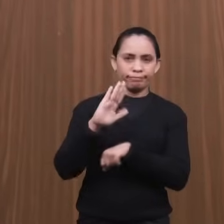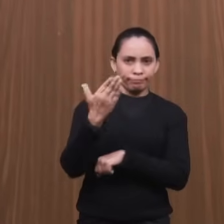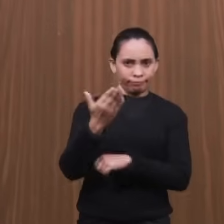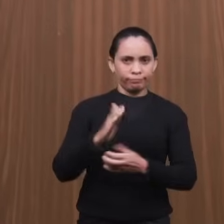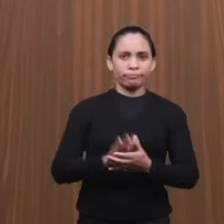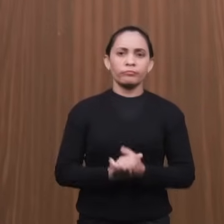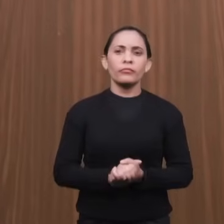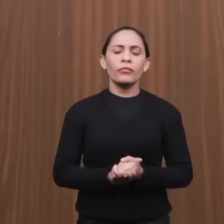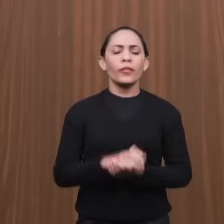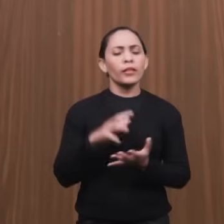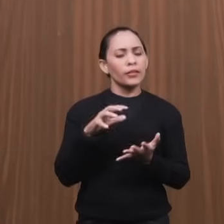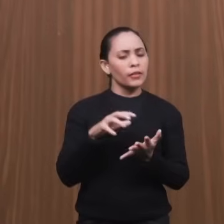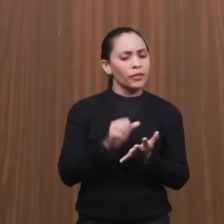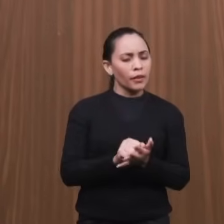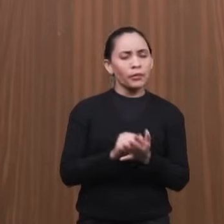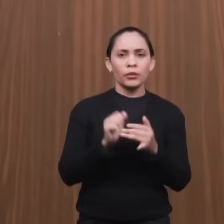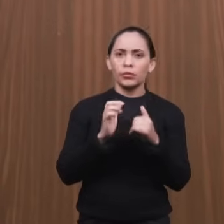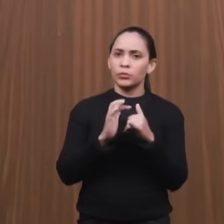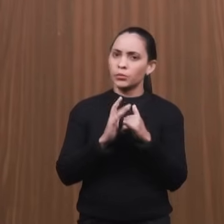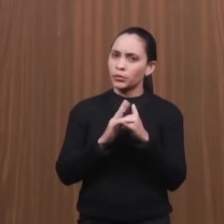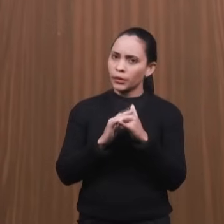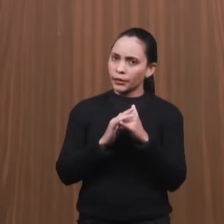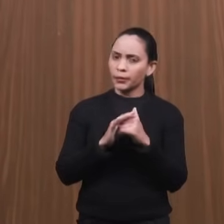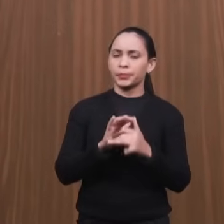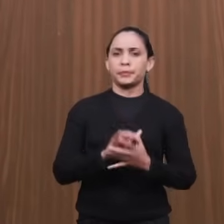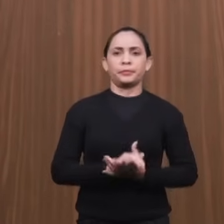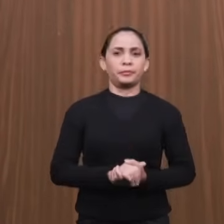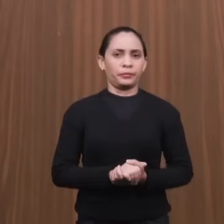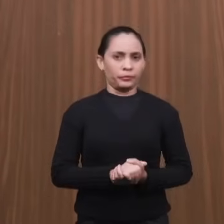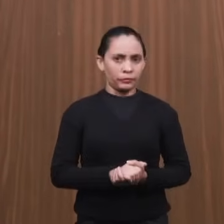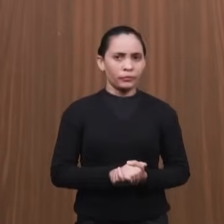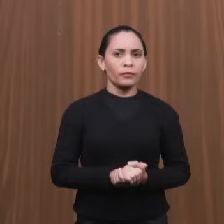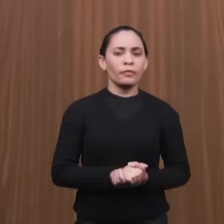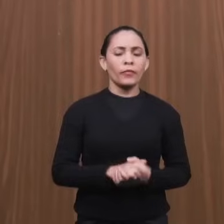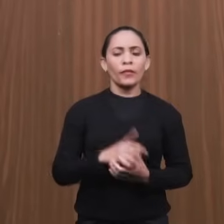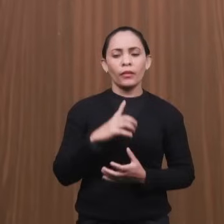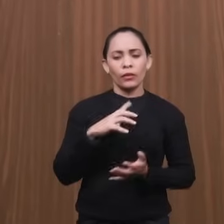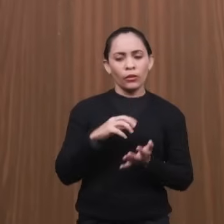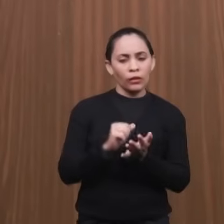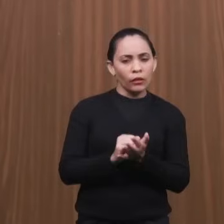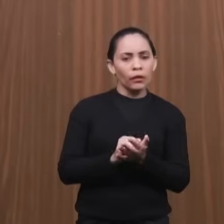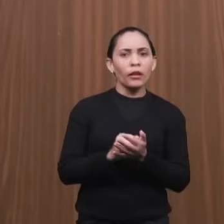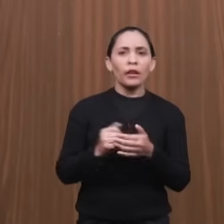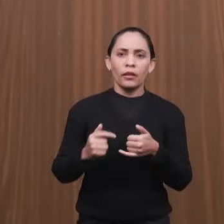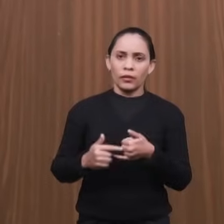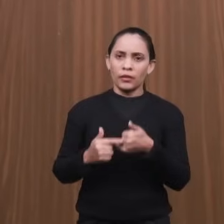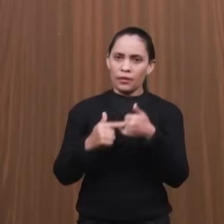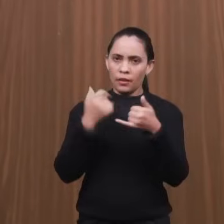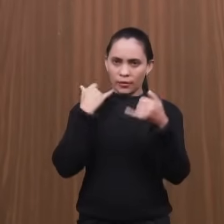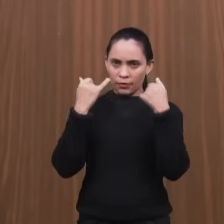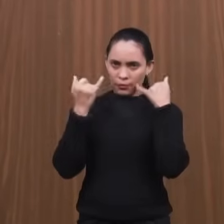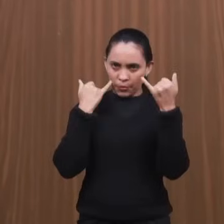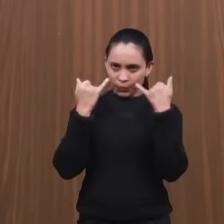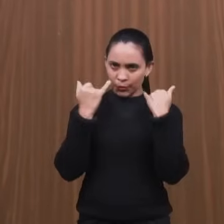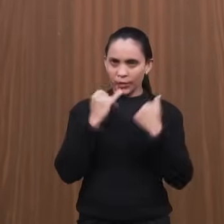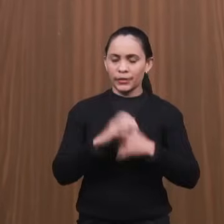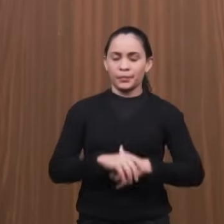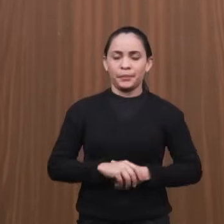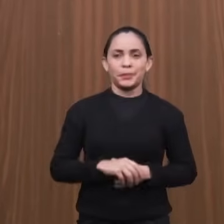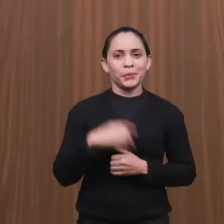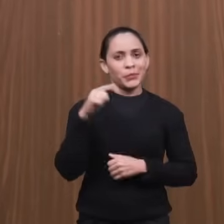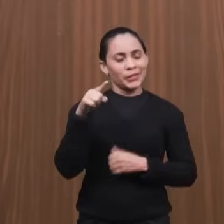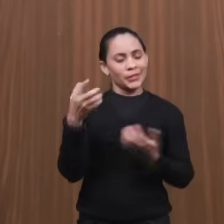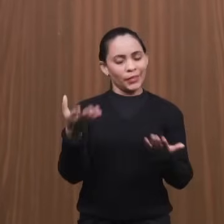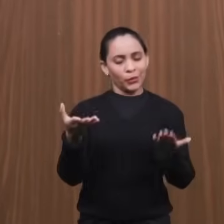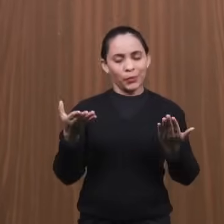exterior. Se inscreva no nosso canal, faça ali a confirmação para receber as nossas informações. Você